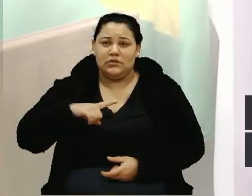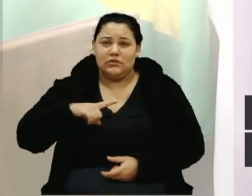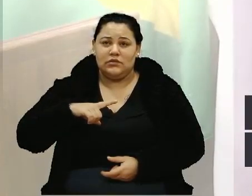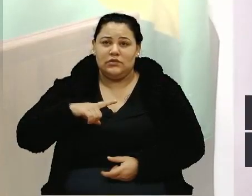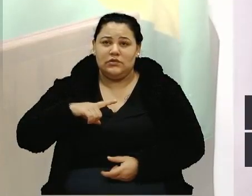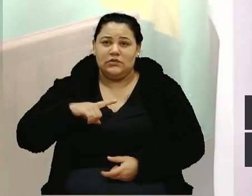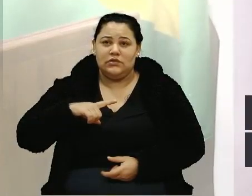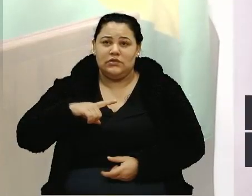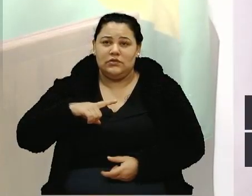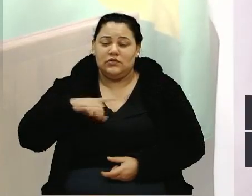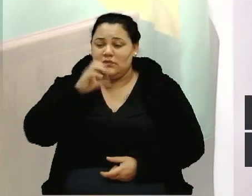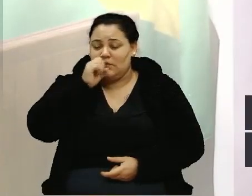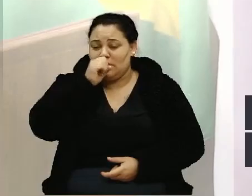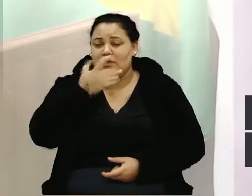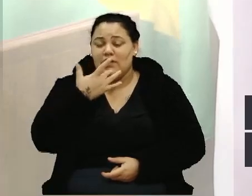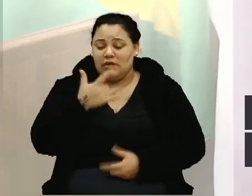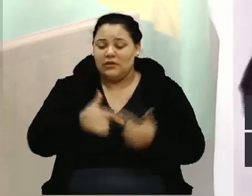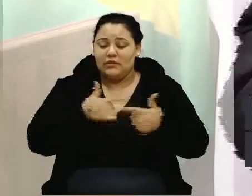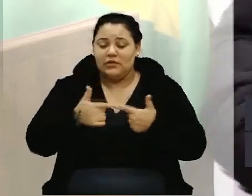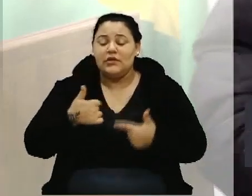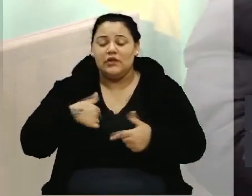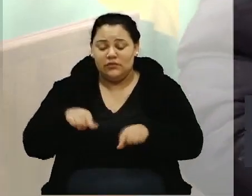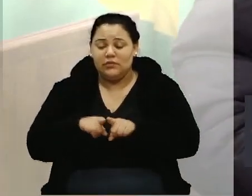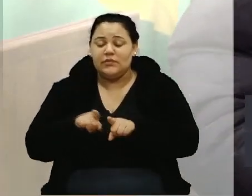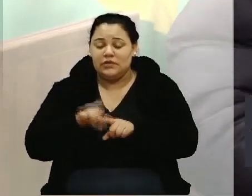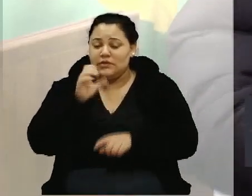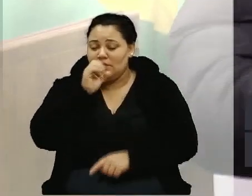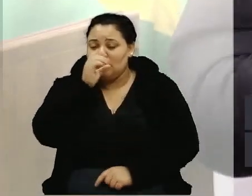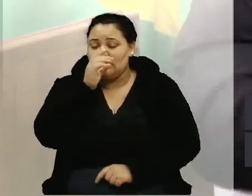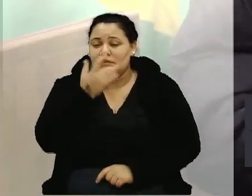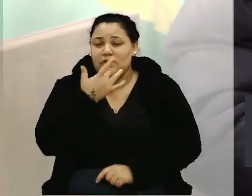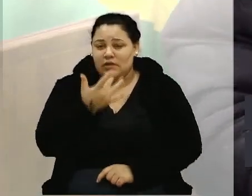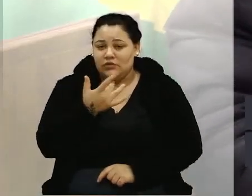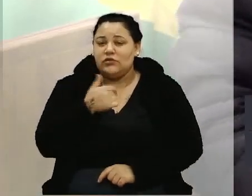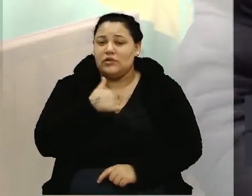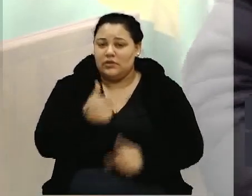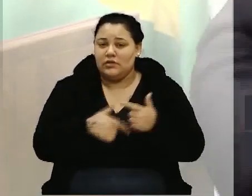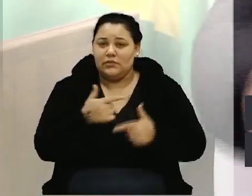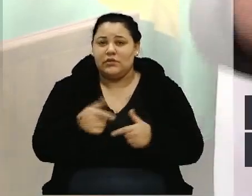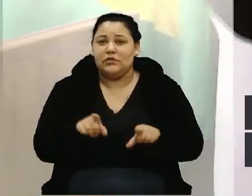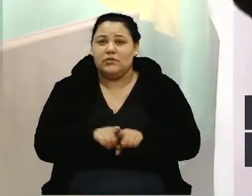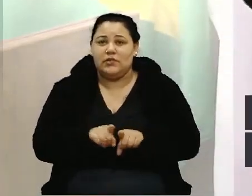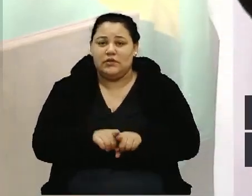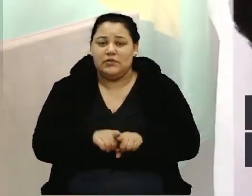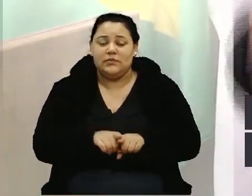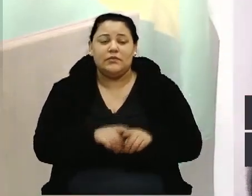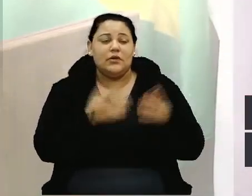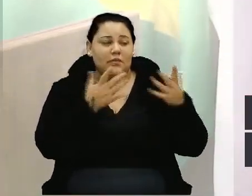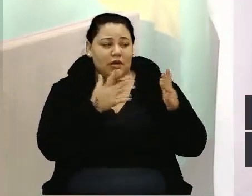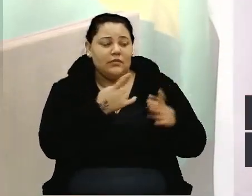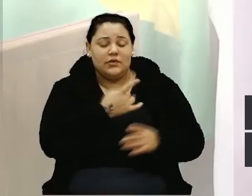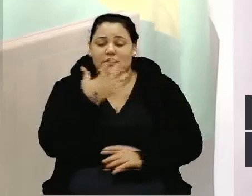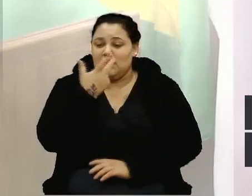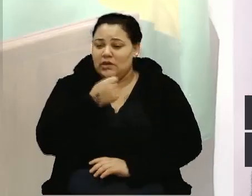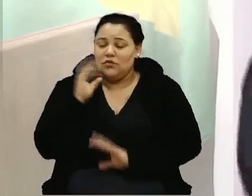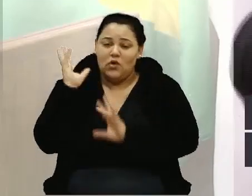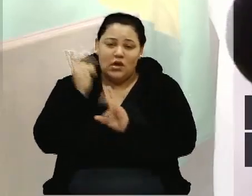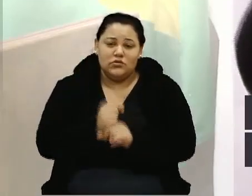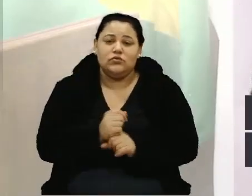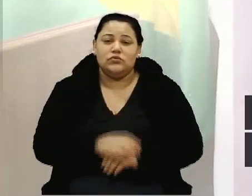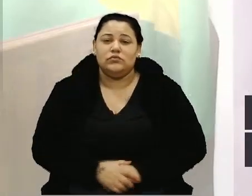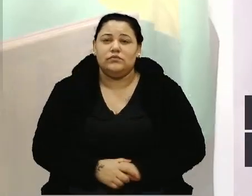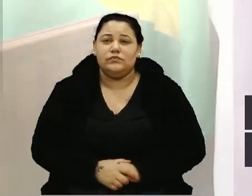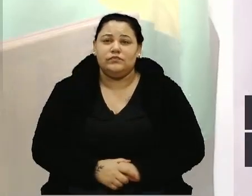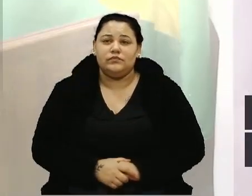estava trabalhando também. Então, parabéns a si. Belo de um resumo. Orçamento comunitário,